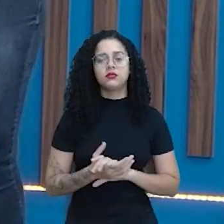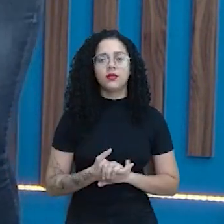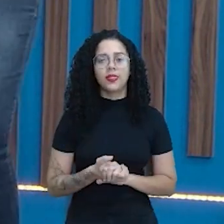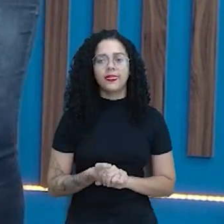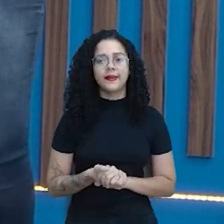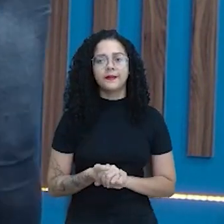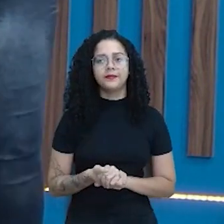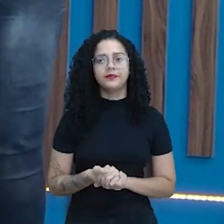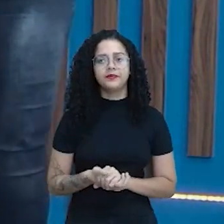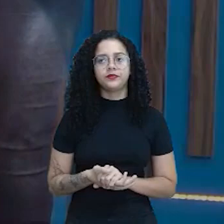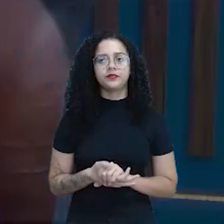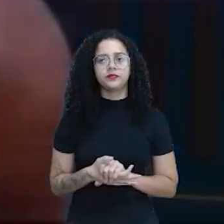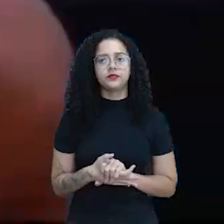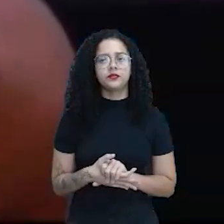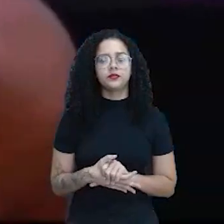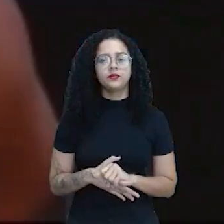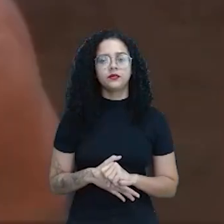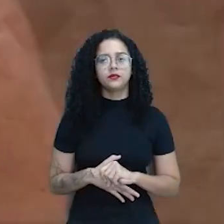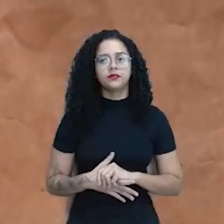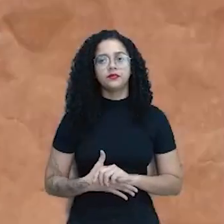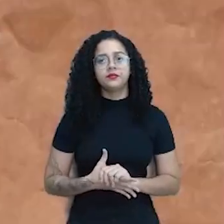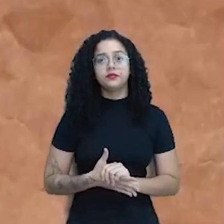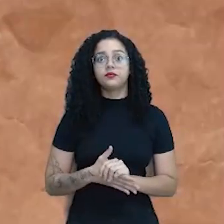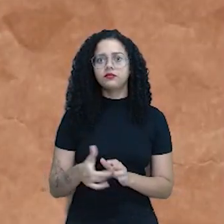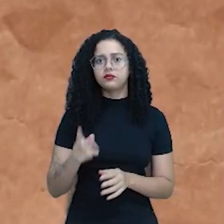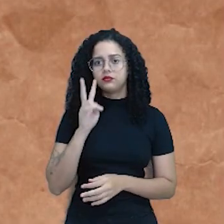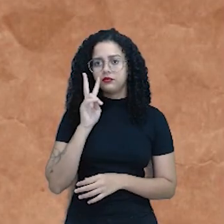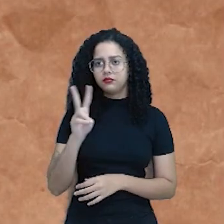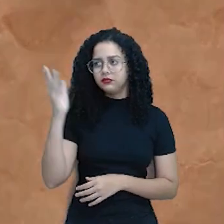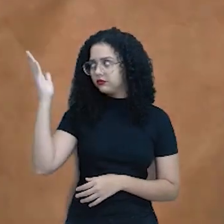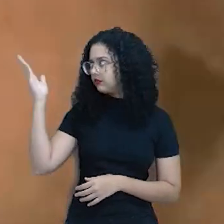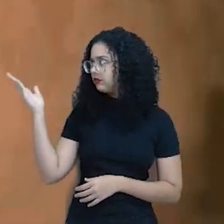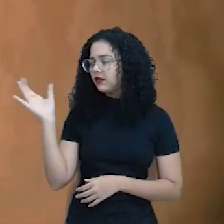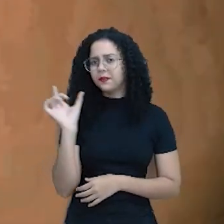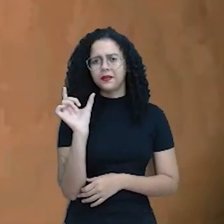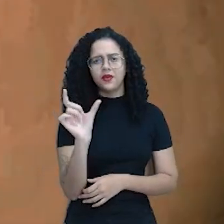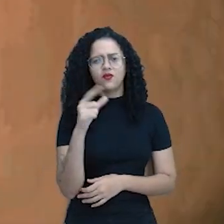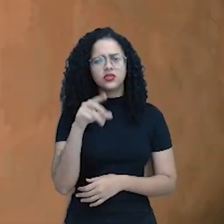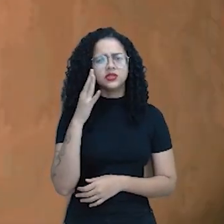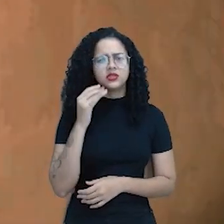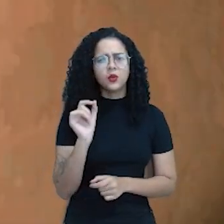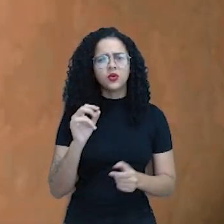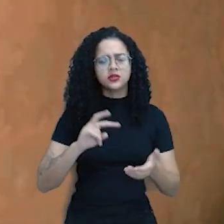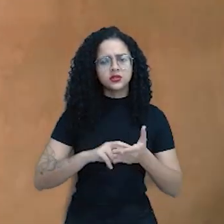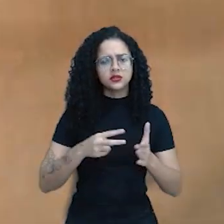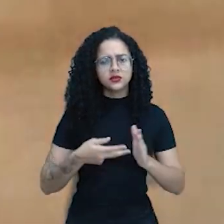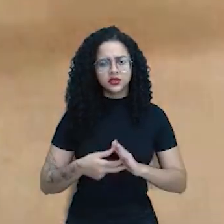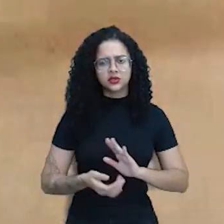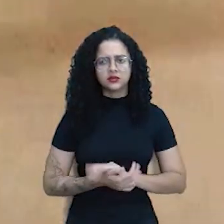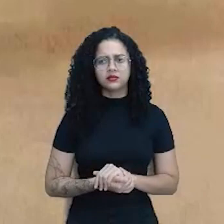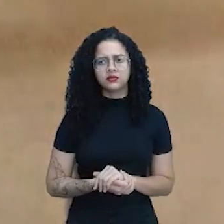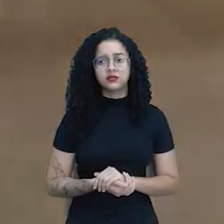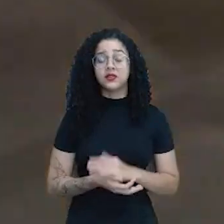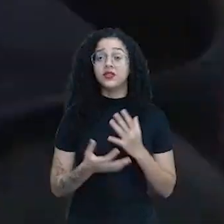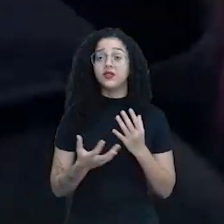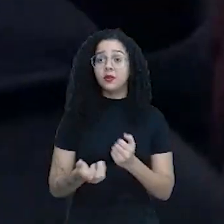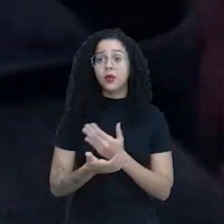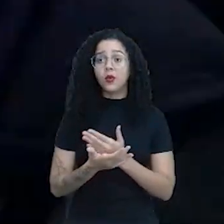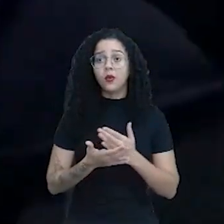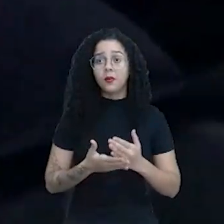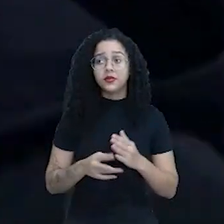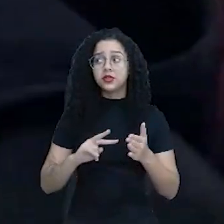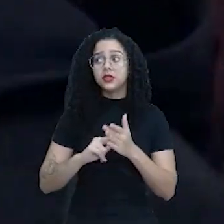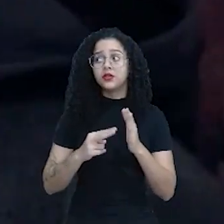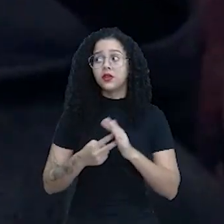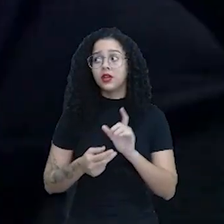lá? Quando você escuta a palavra tecnocracia, você sabe o que significa? Vamos começar pelo